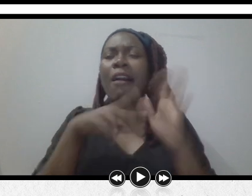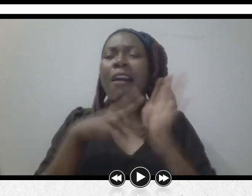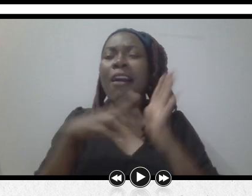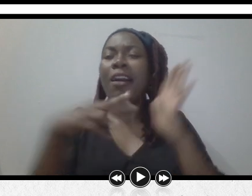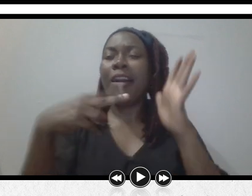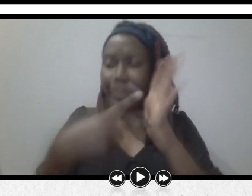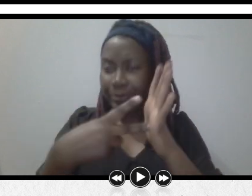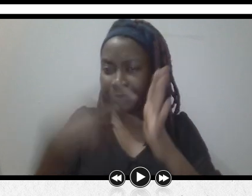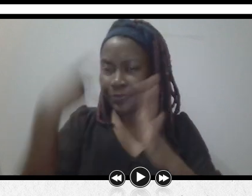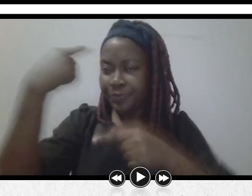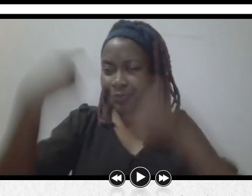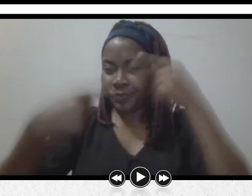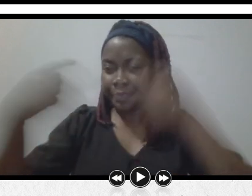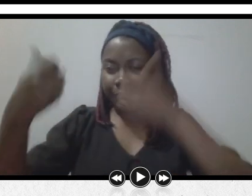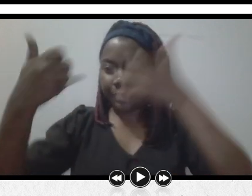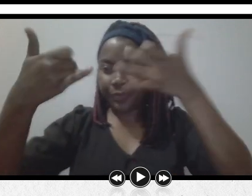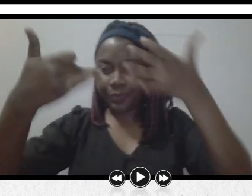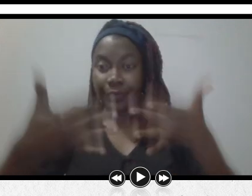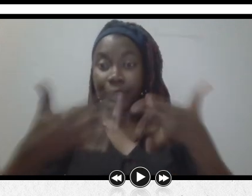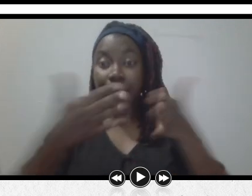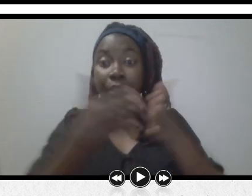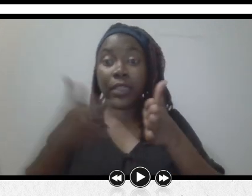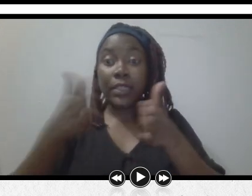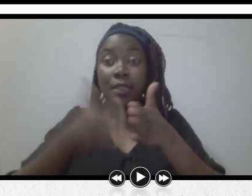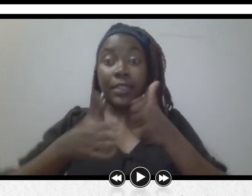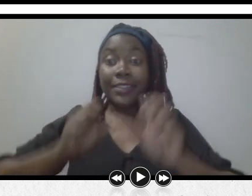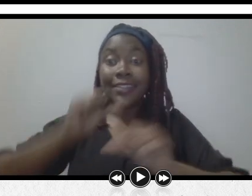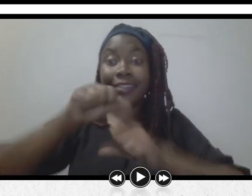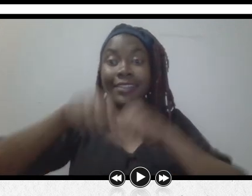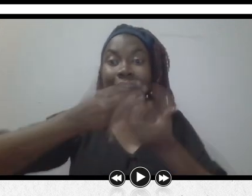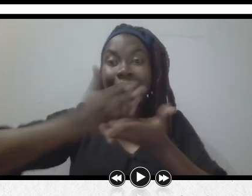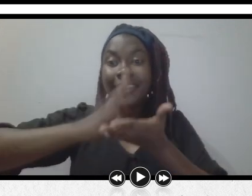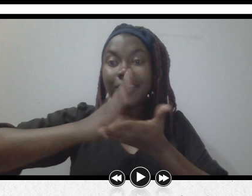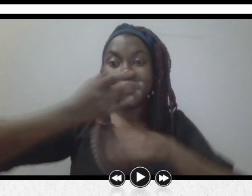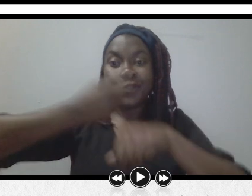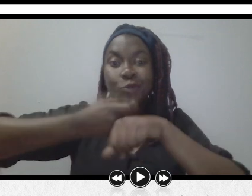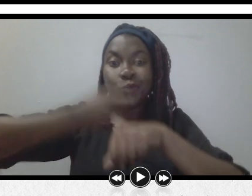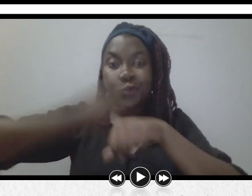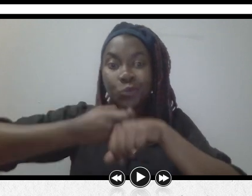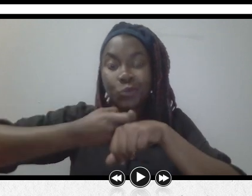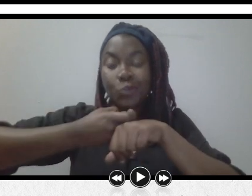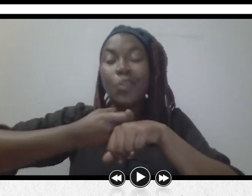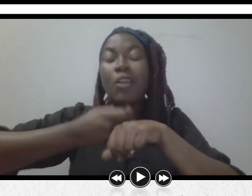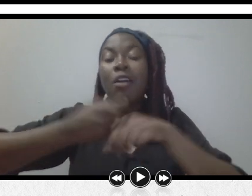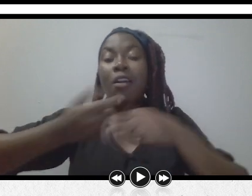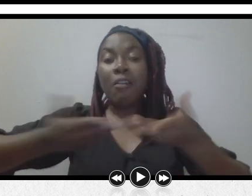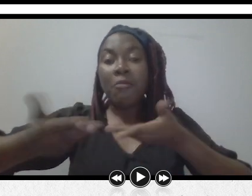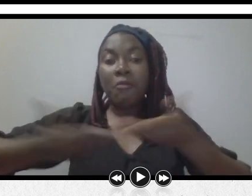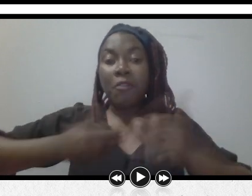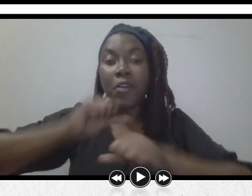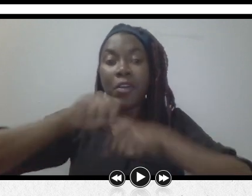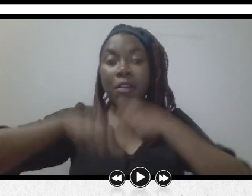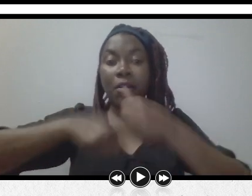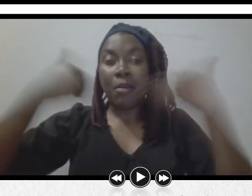nossa Política Nacional de Resíduos trouxe. Reciclagem é definido como o processo de transformação dos resíduos sólidos